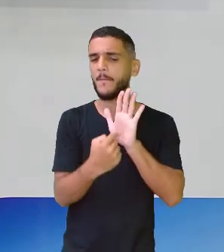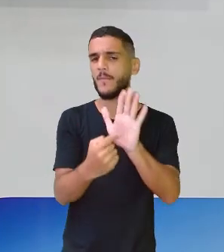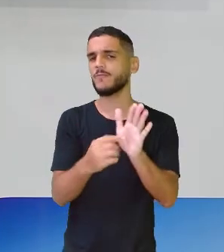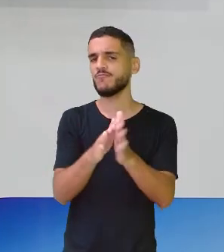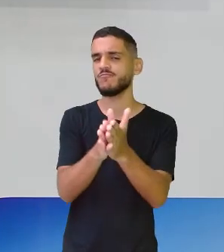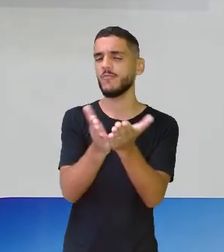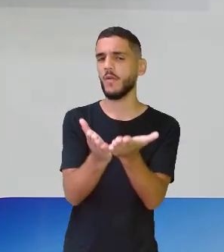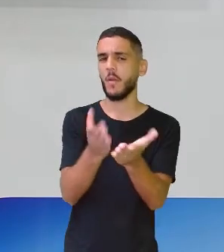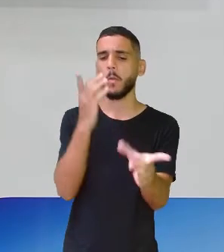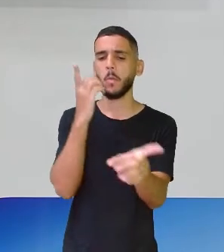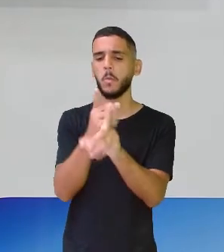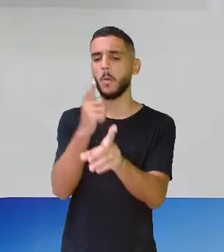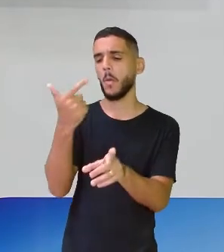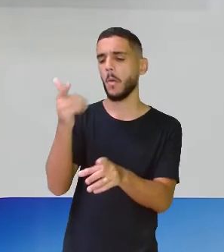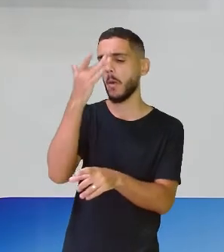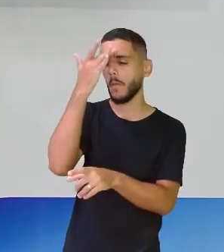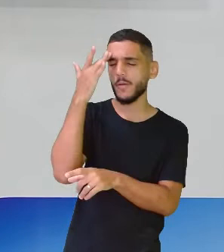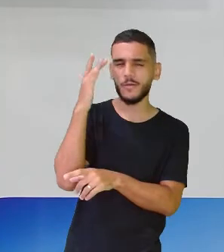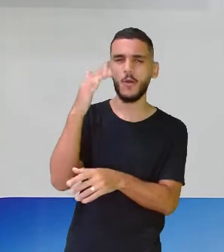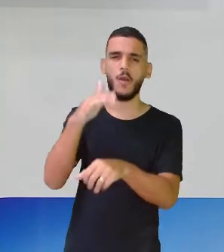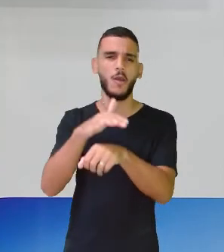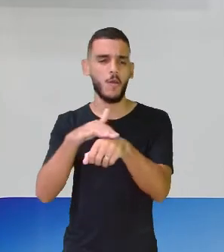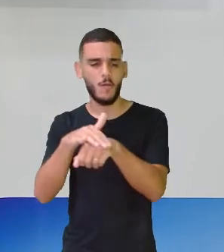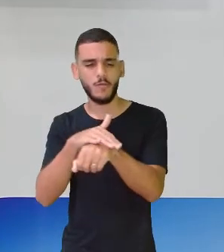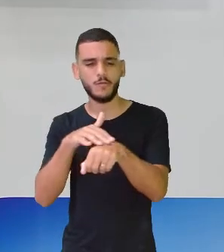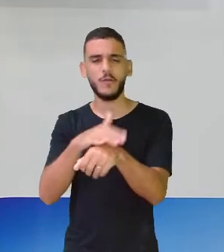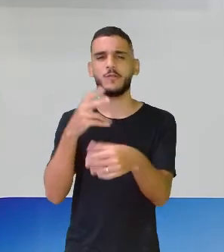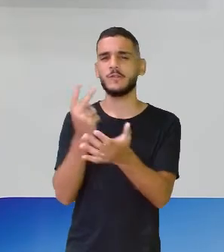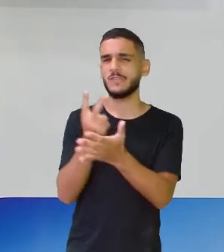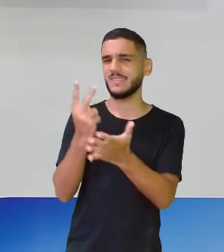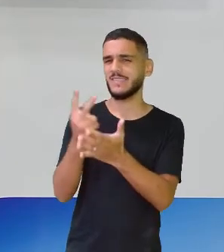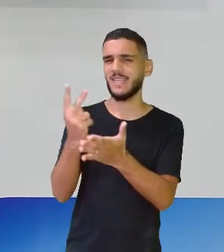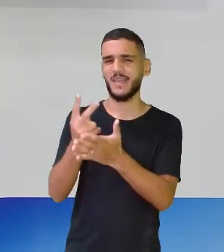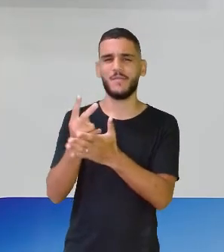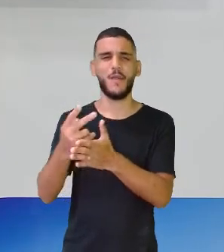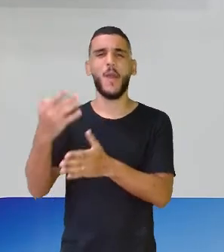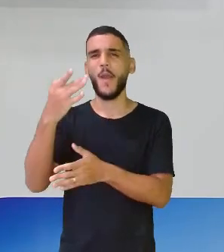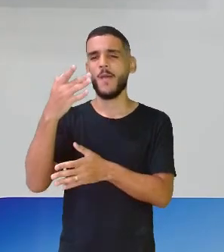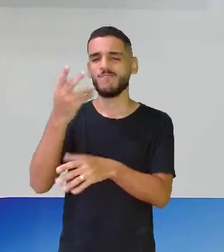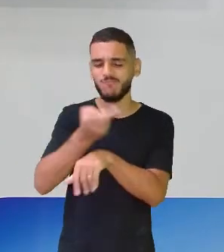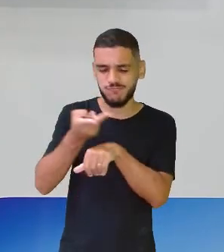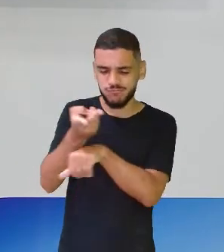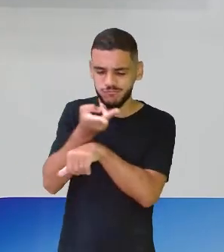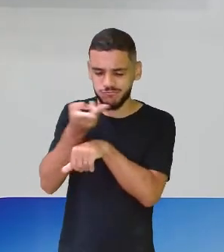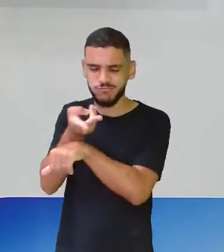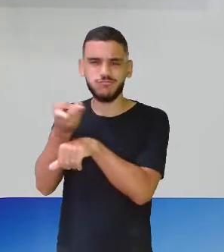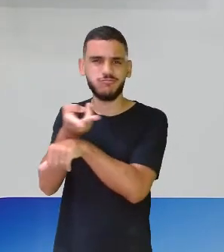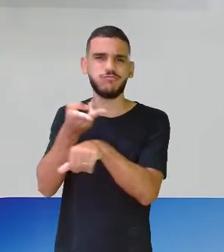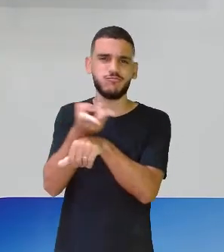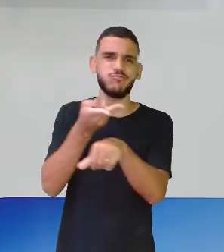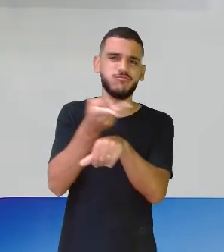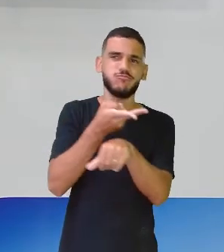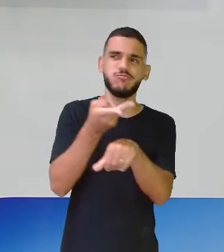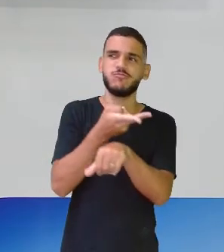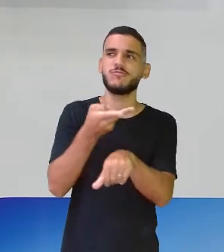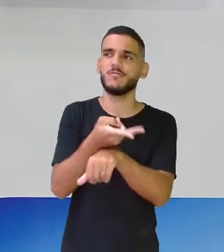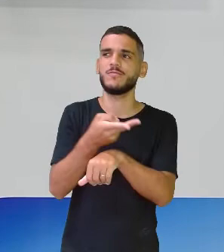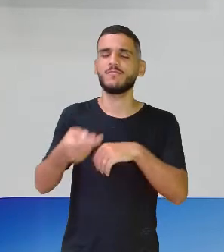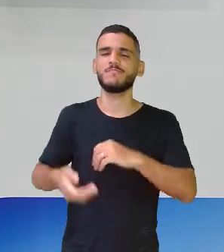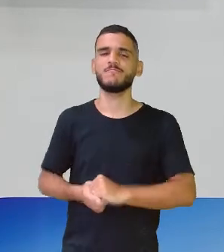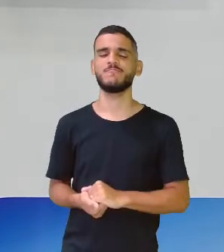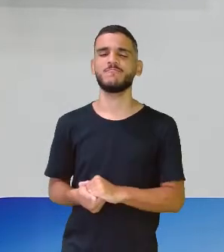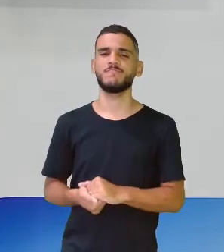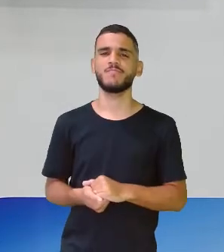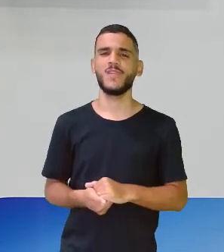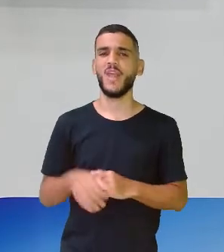encontrou outras pessoas e conversou, mas estava o tempo todo numa saga procurando algo que perdeu logo no início? Será, professora